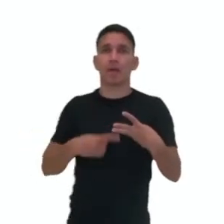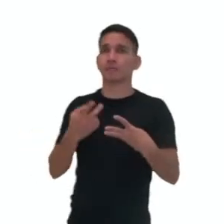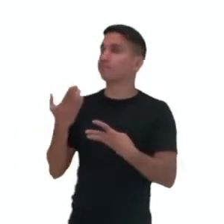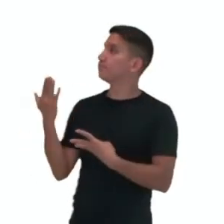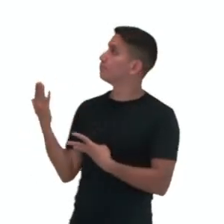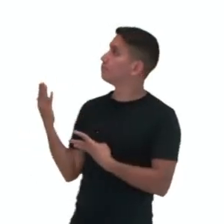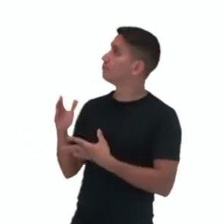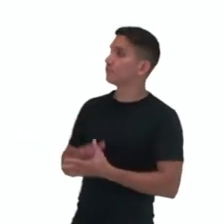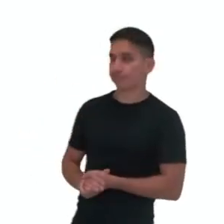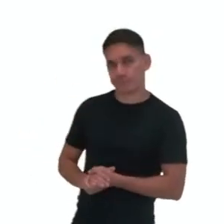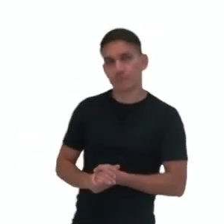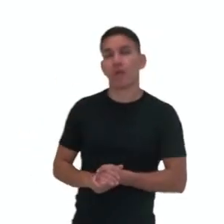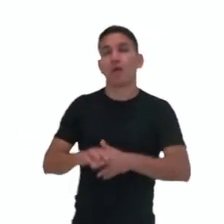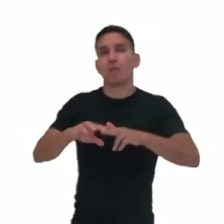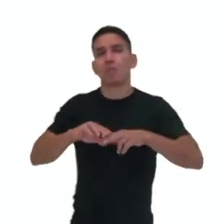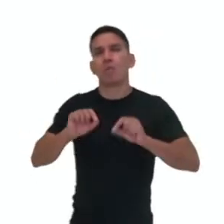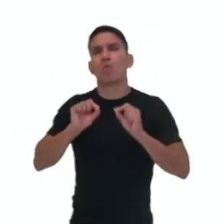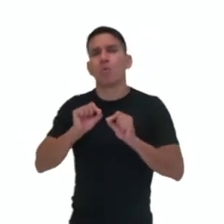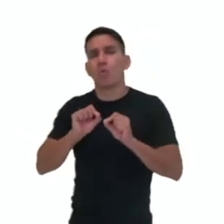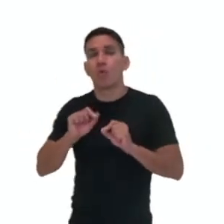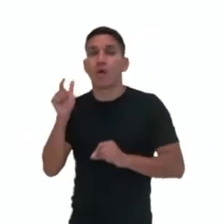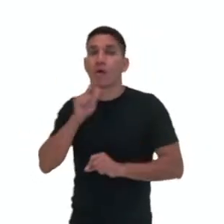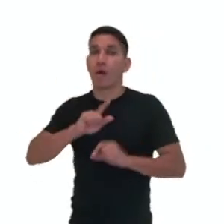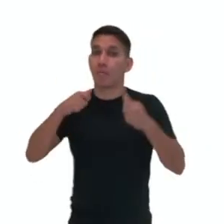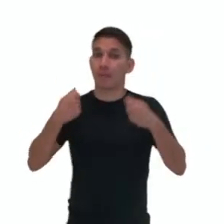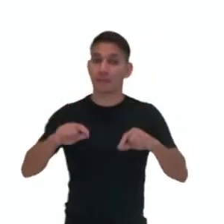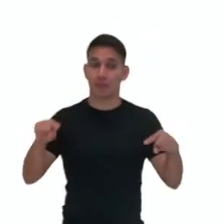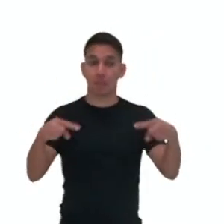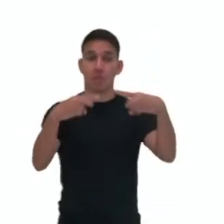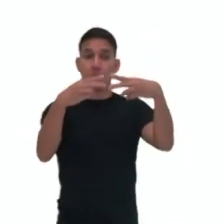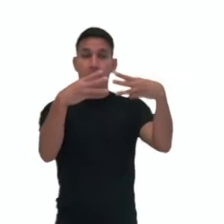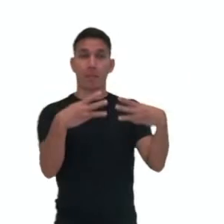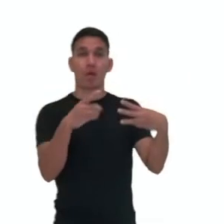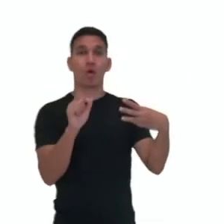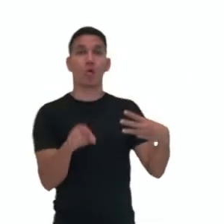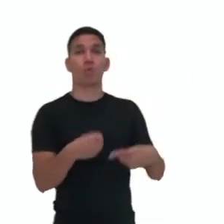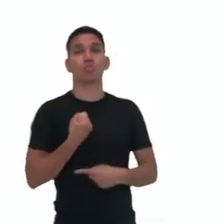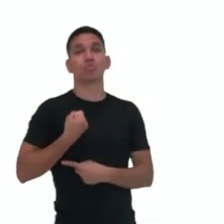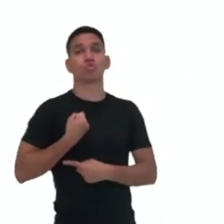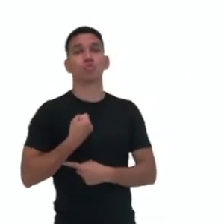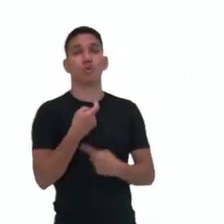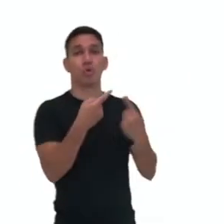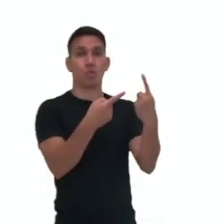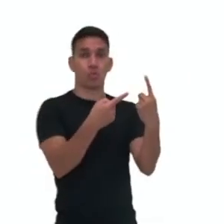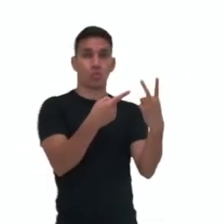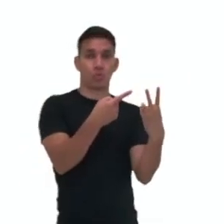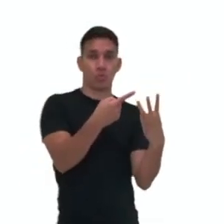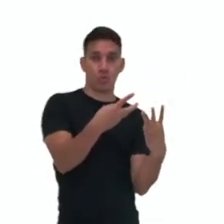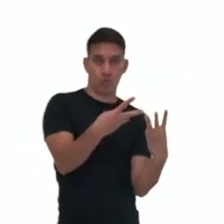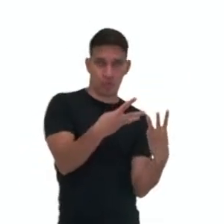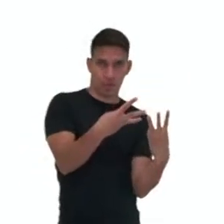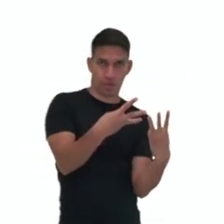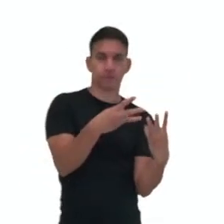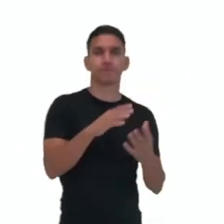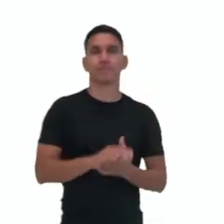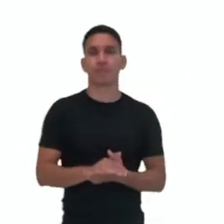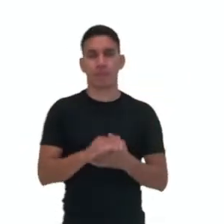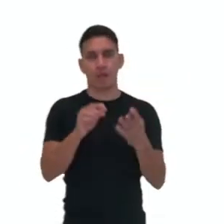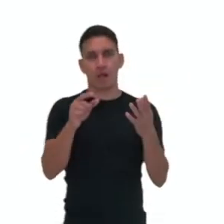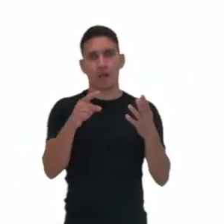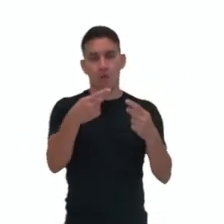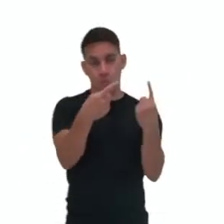areia, em partes diretamente proporcionais aos números 1, 2 e 4,